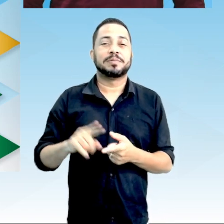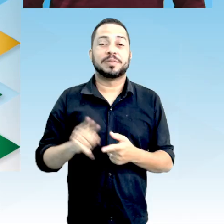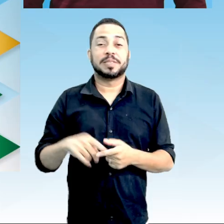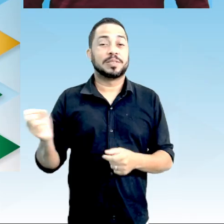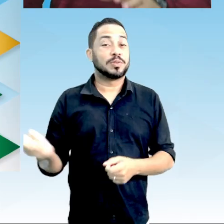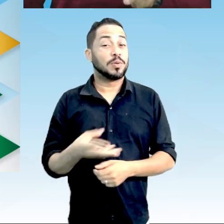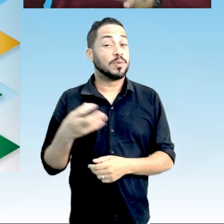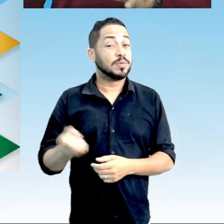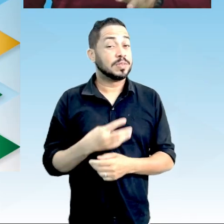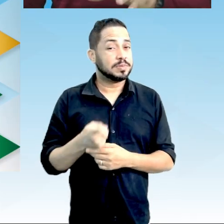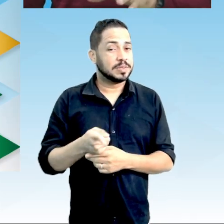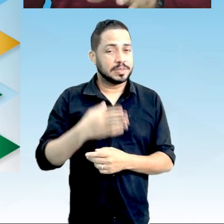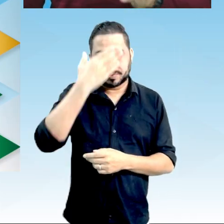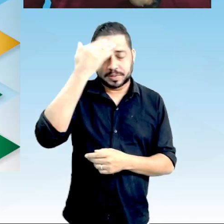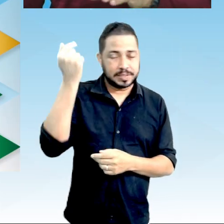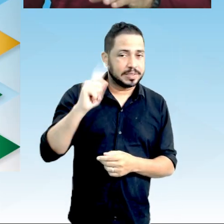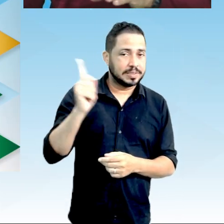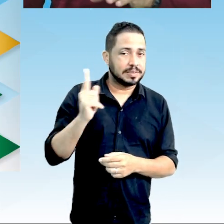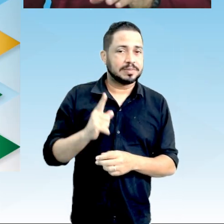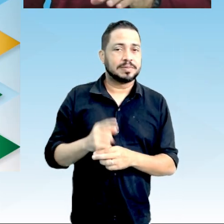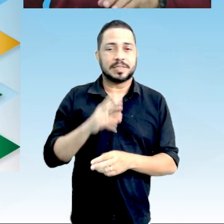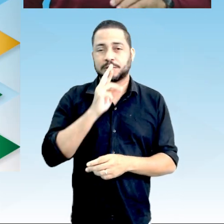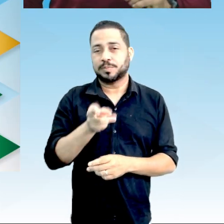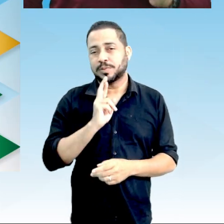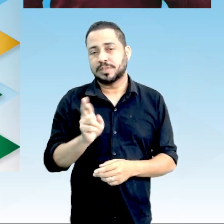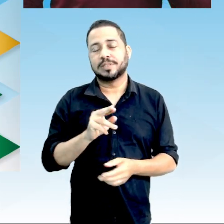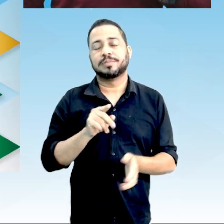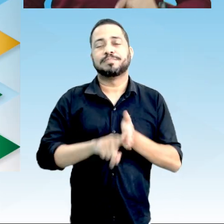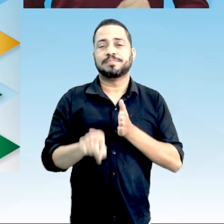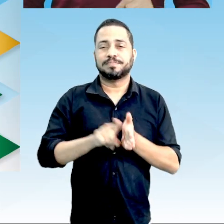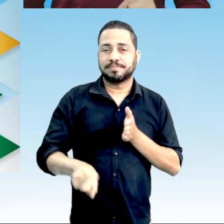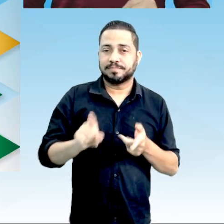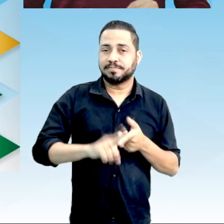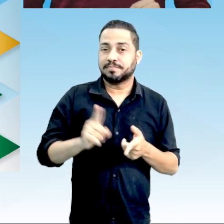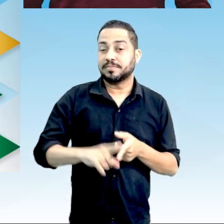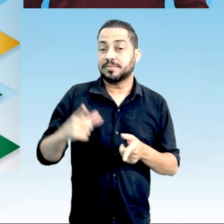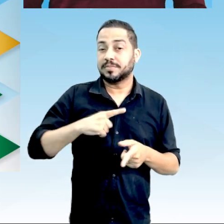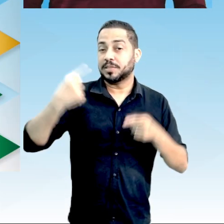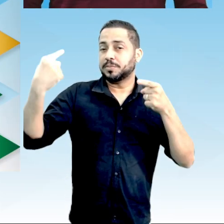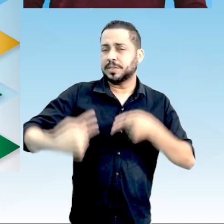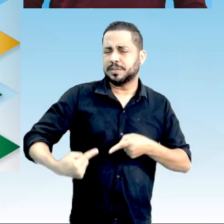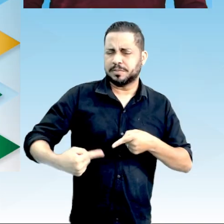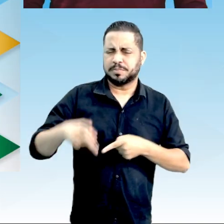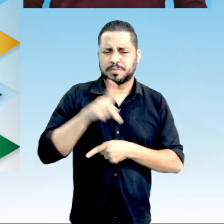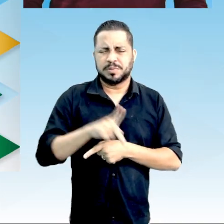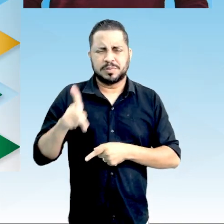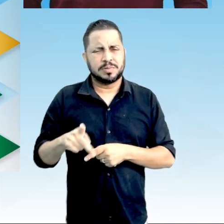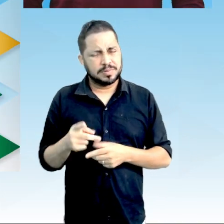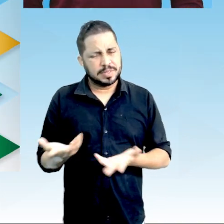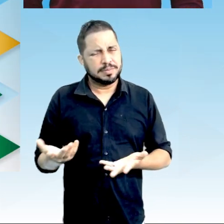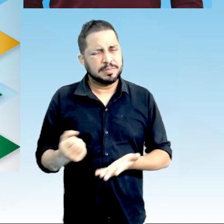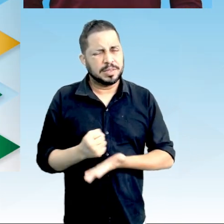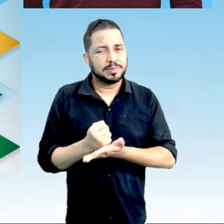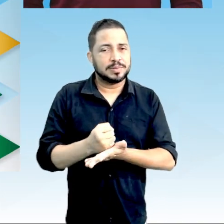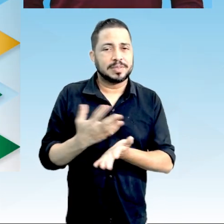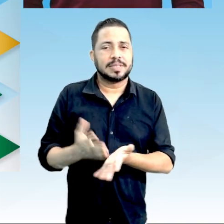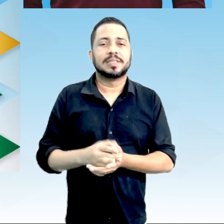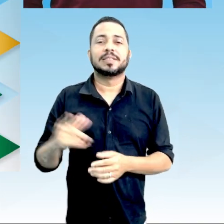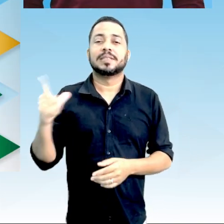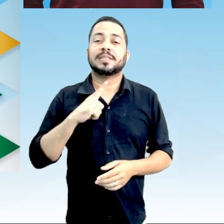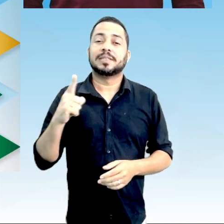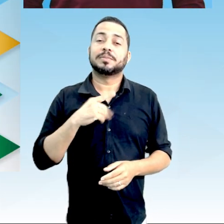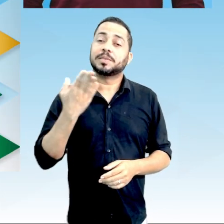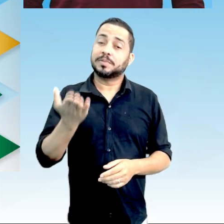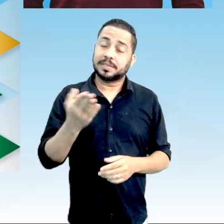novidades para a gente, não esquece de resolver nossas questões. E tem um desafio aí, professor, dá uma força aí, tem um desafio aí